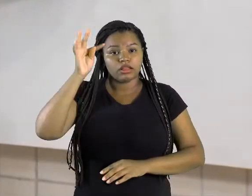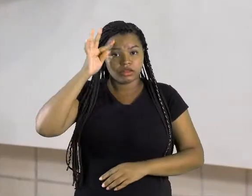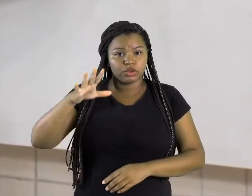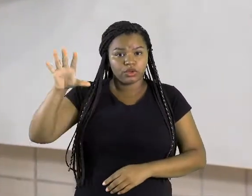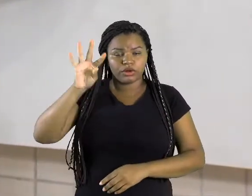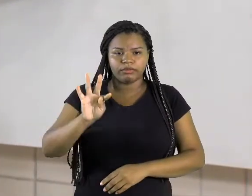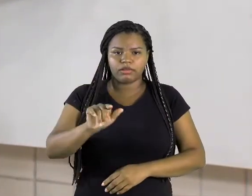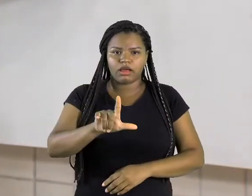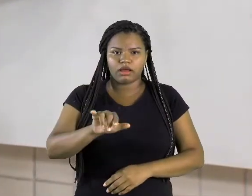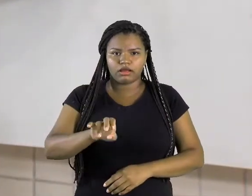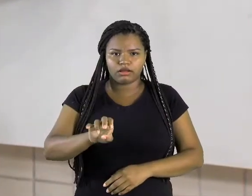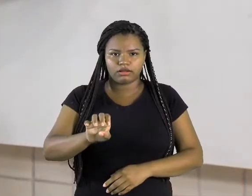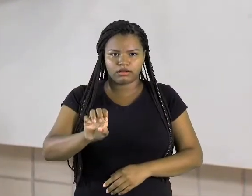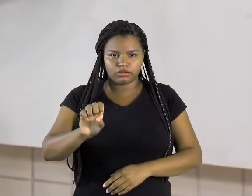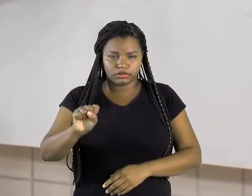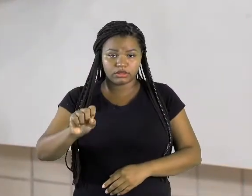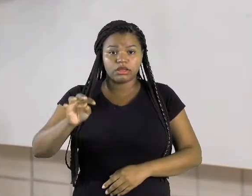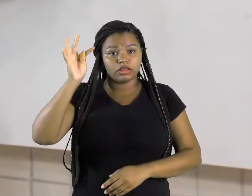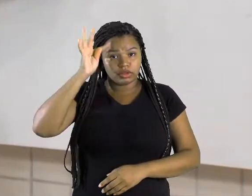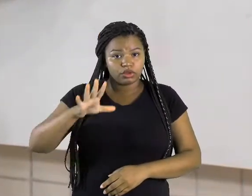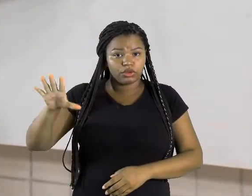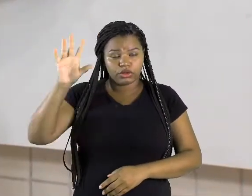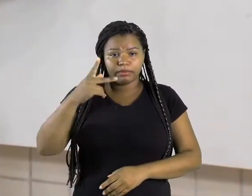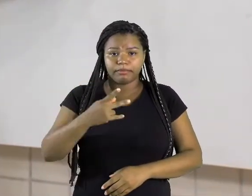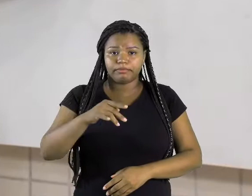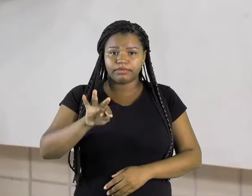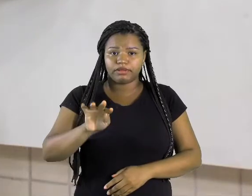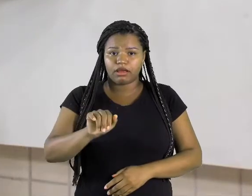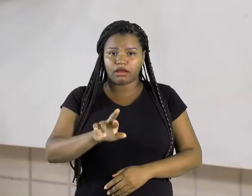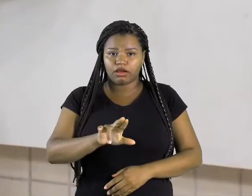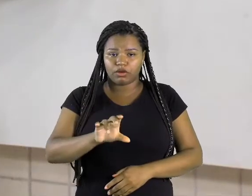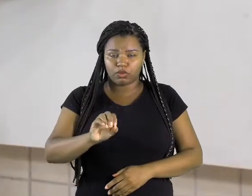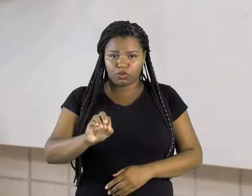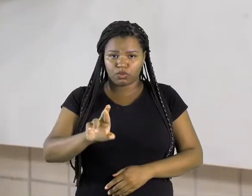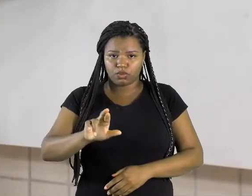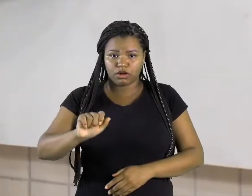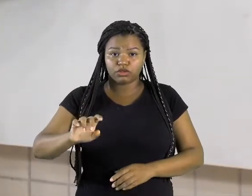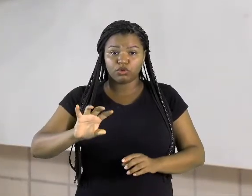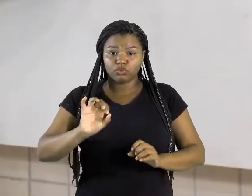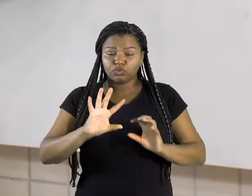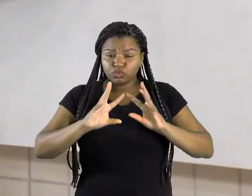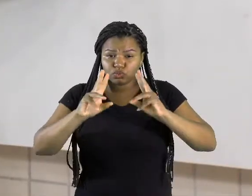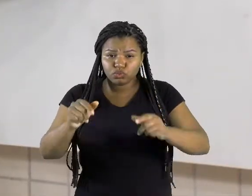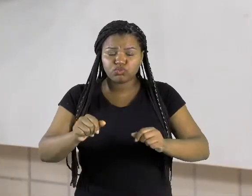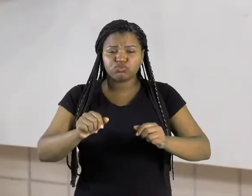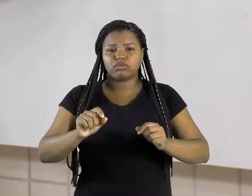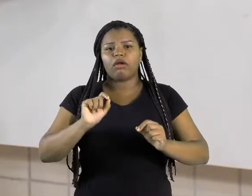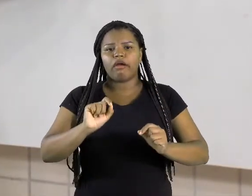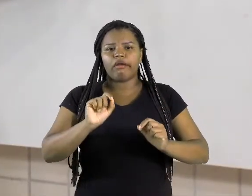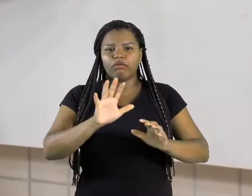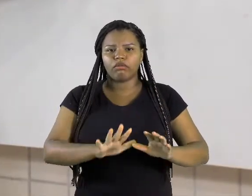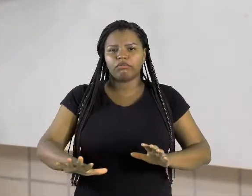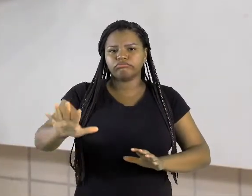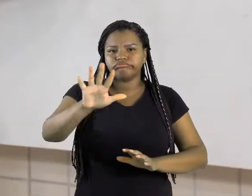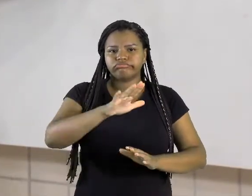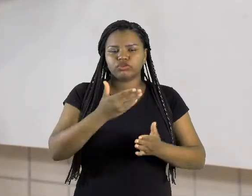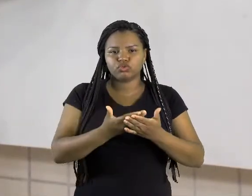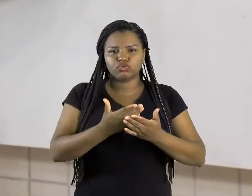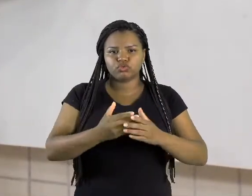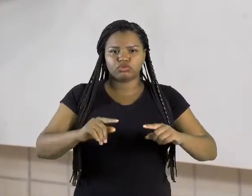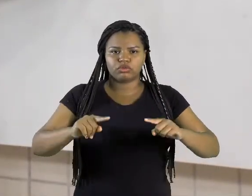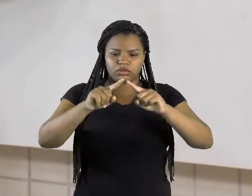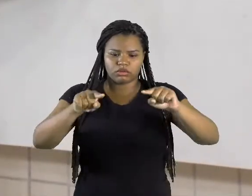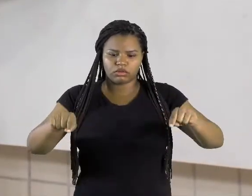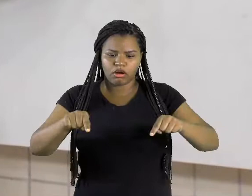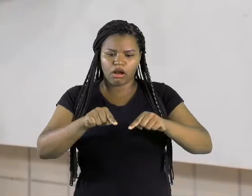eles envolvem as medidas dos lados do triângulo retângulo, correto? Bom, a partir de agora nós vamos ver um conteúdo para